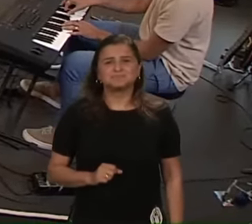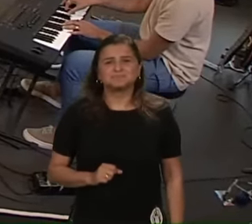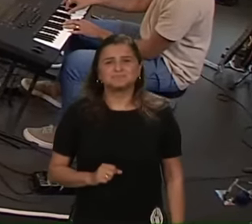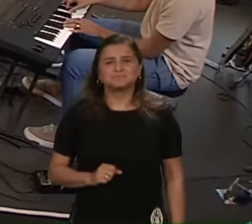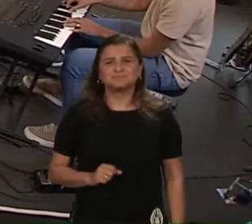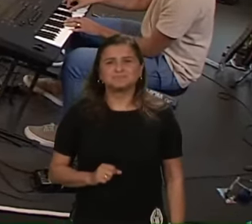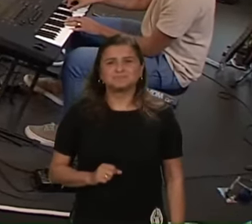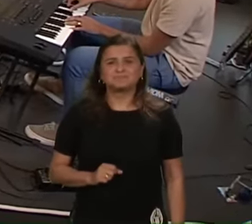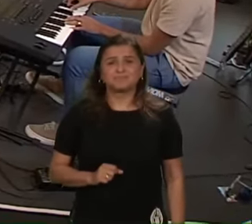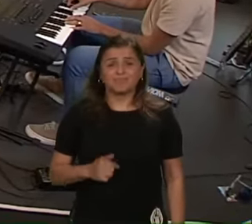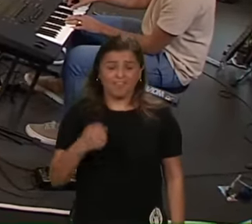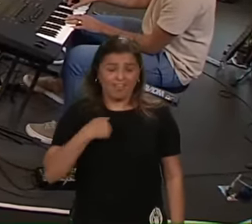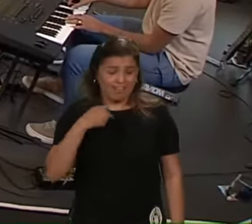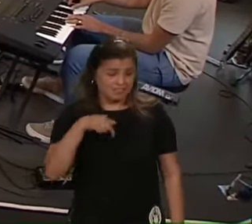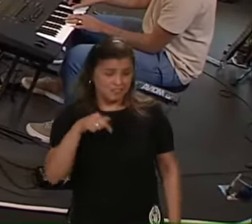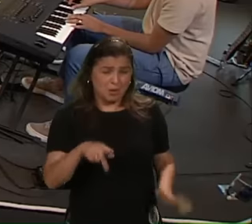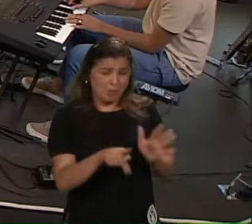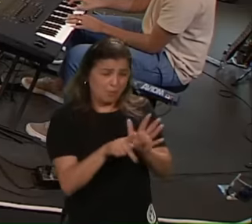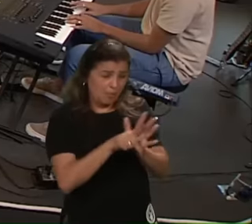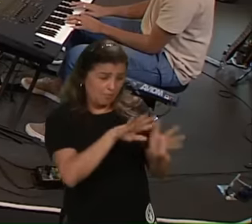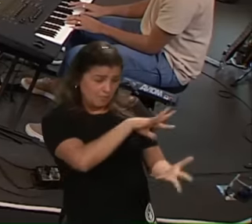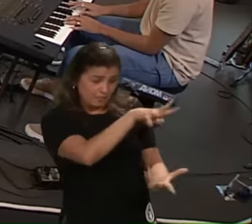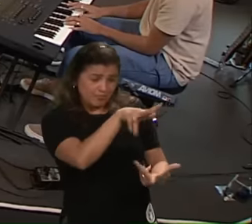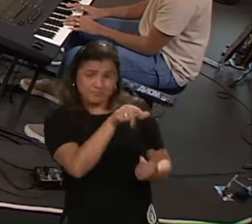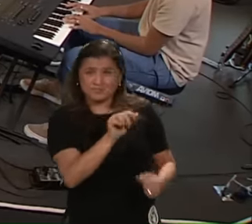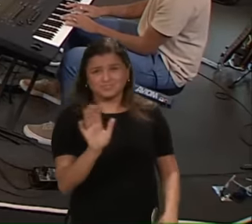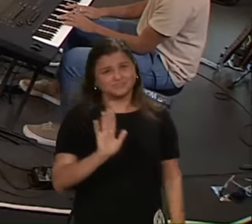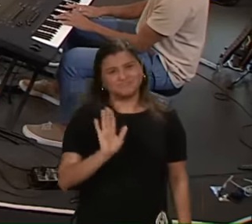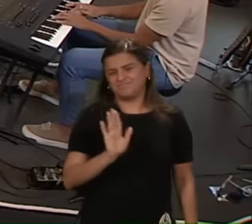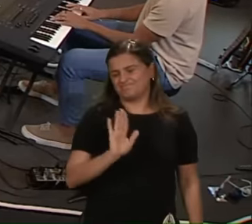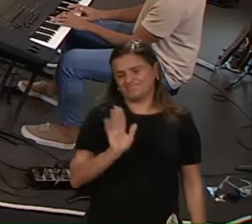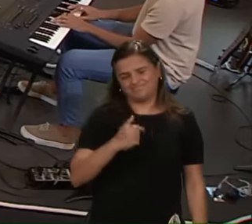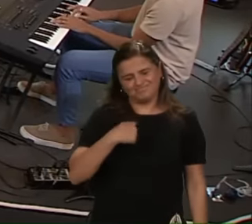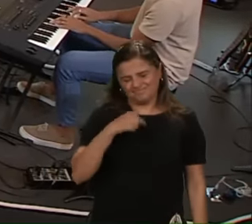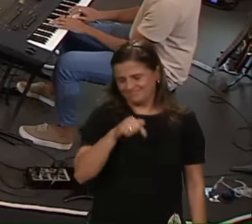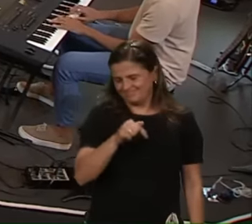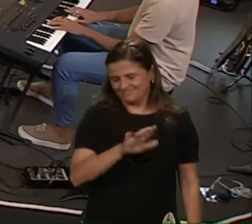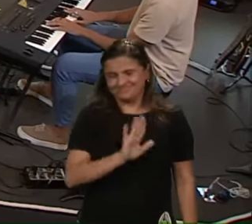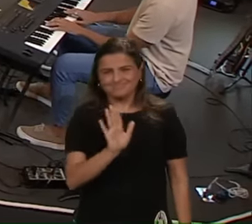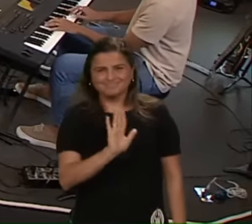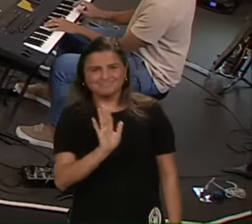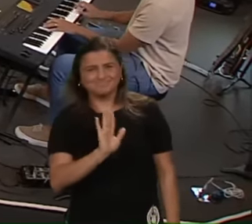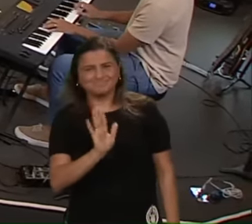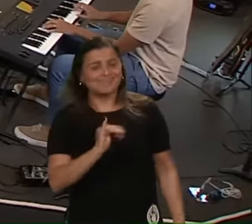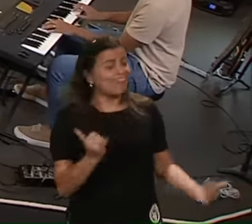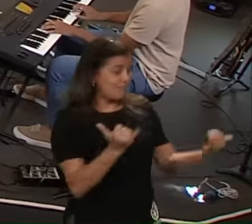Nós não somos desse mundo. Fala para o seu irmão: meu irmão, nós não somos desse mundo.